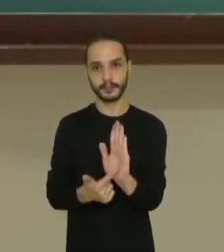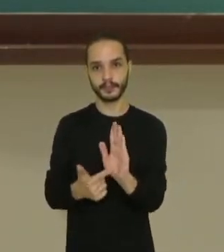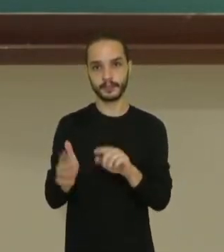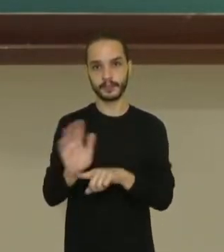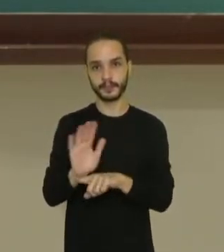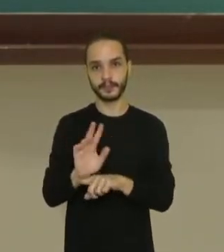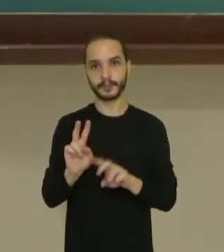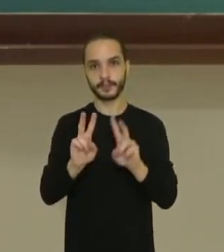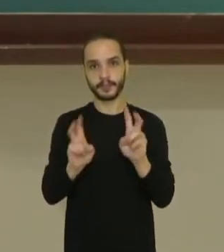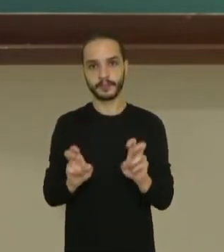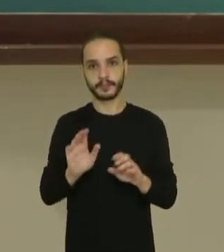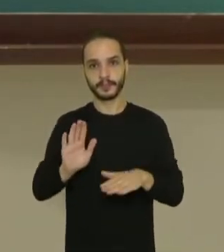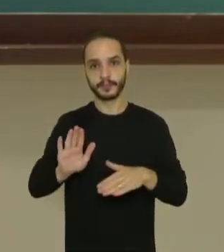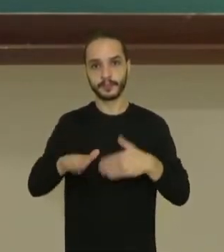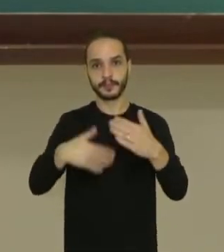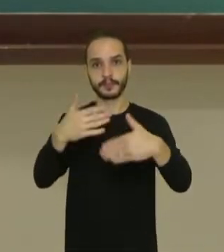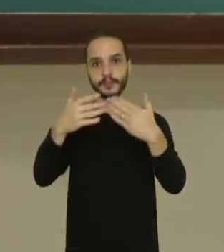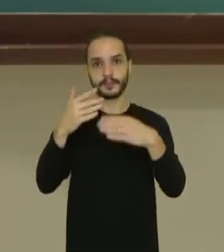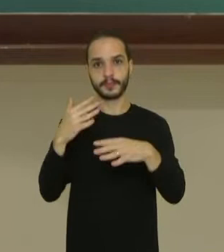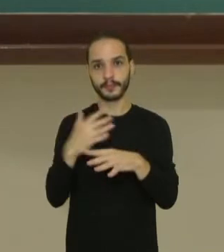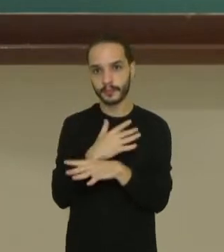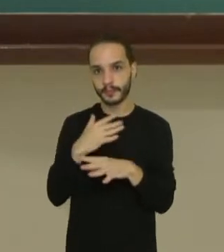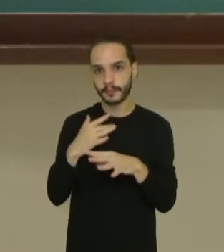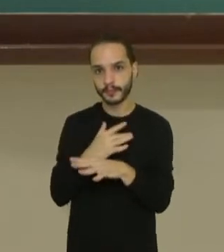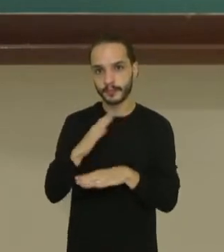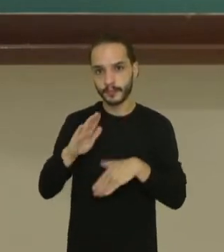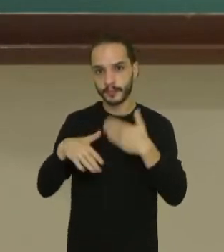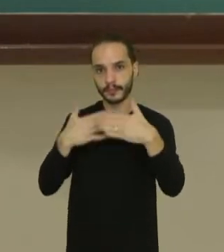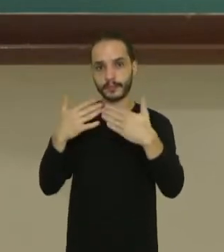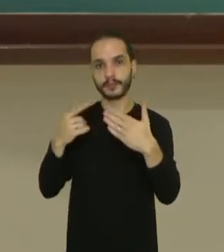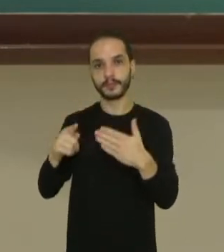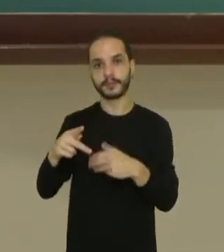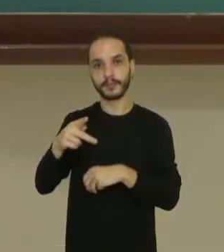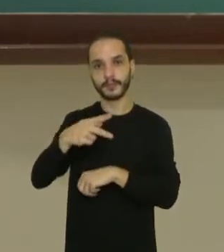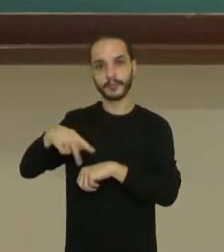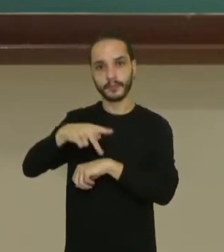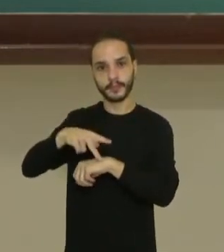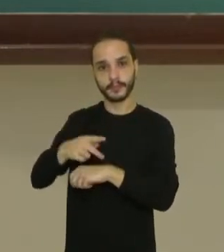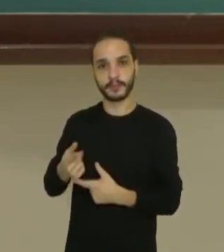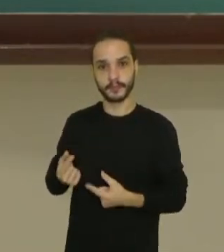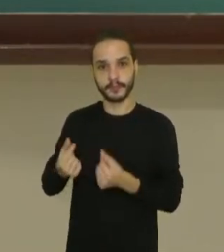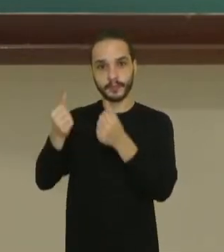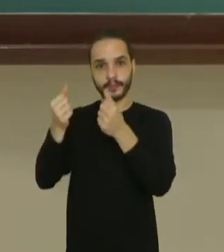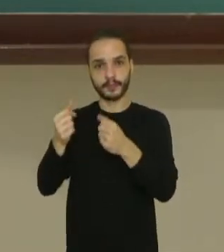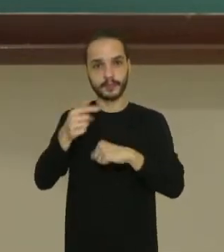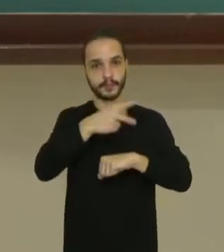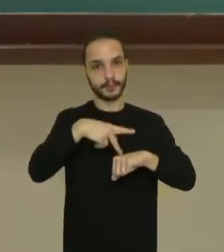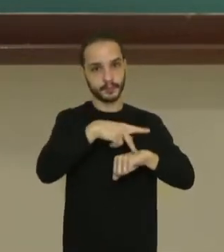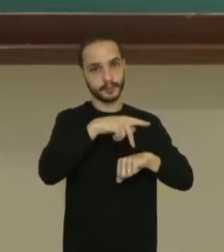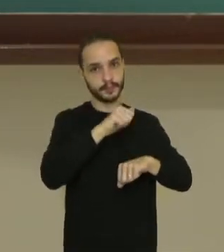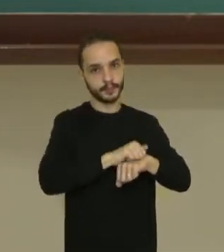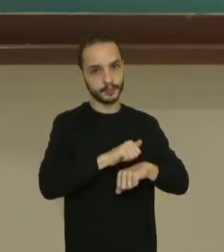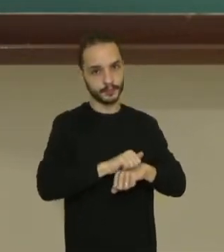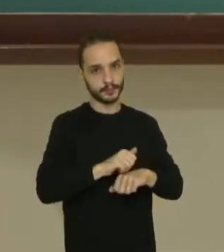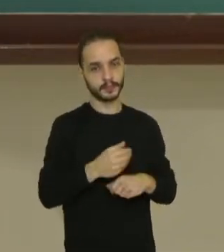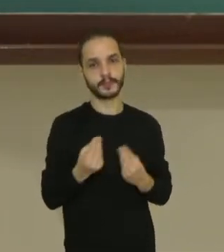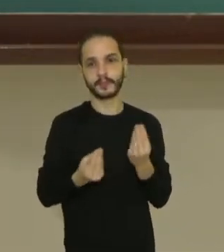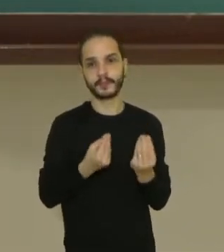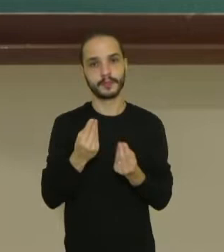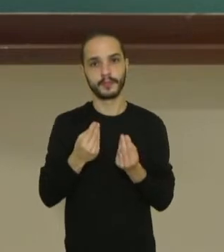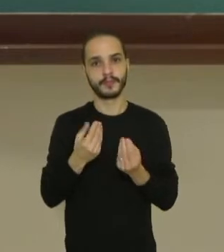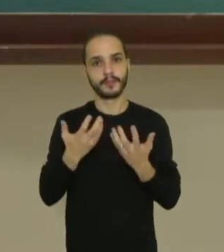de urbanização nos países desenvolvidos e subdesenvolvidos. Vamos ver então as condições desses países quanto